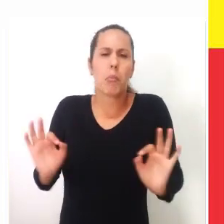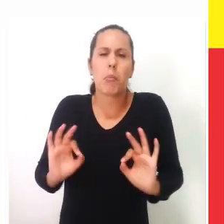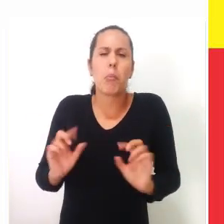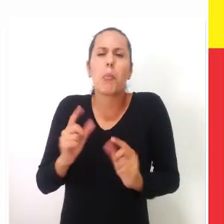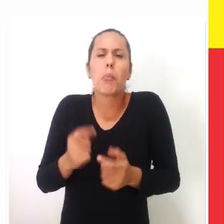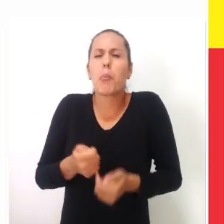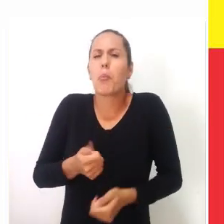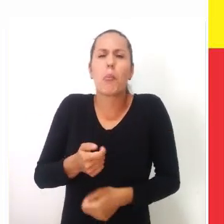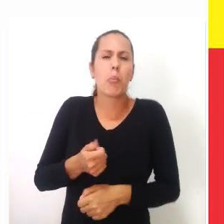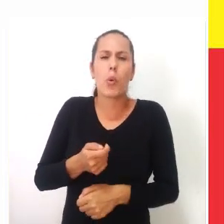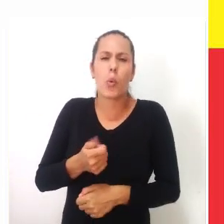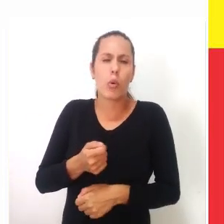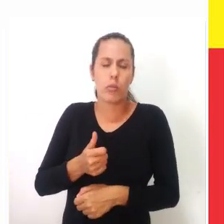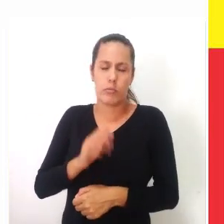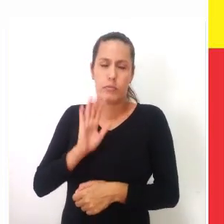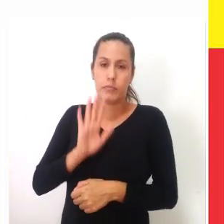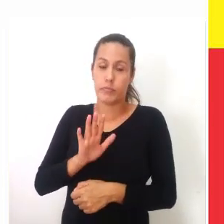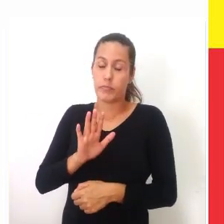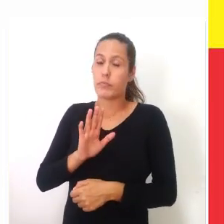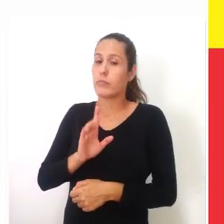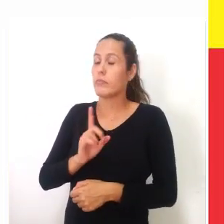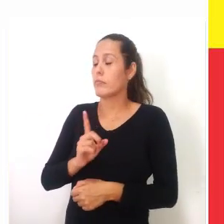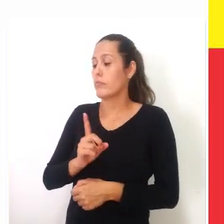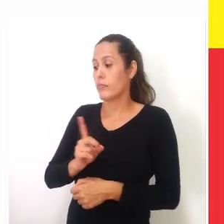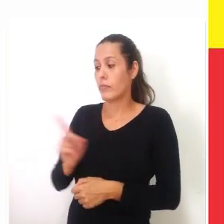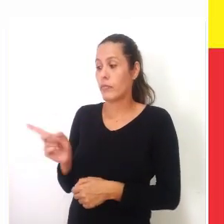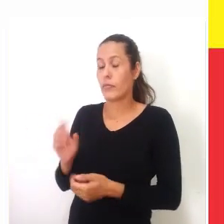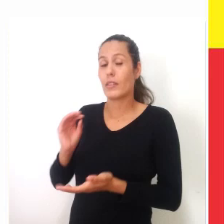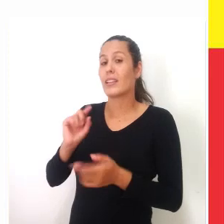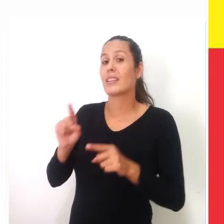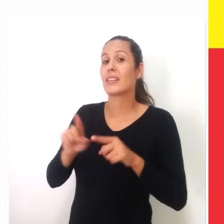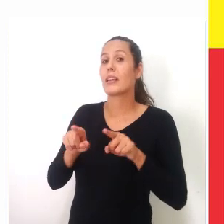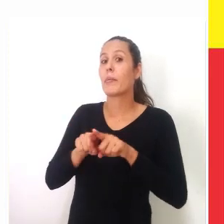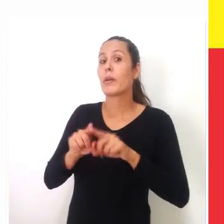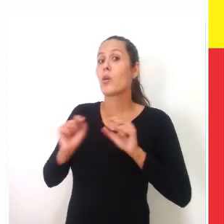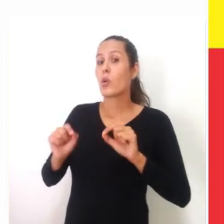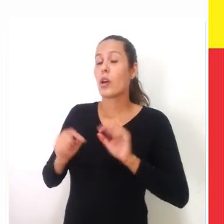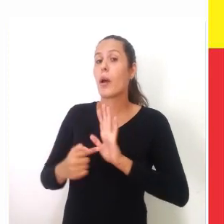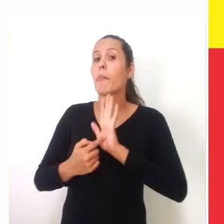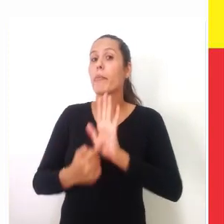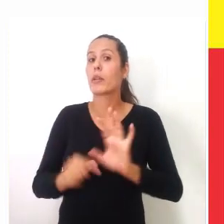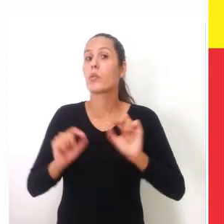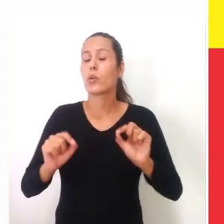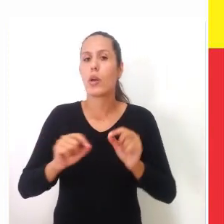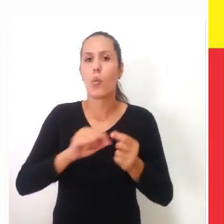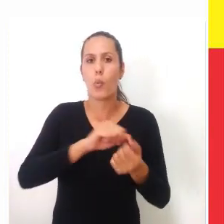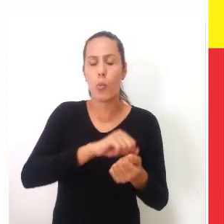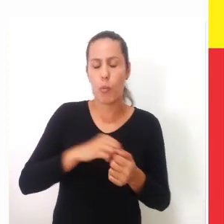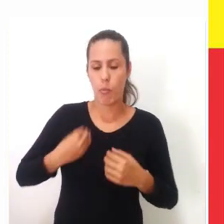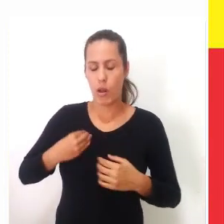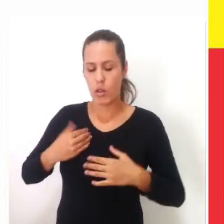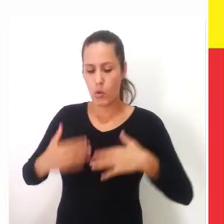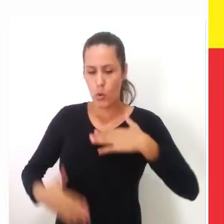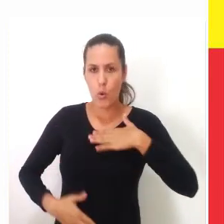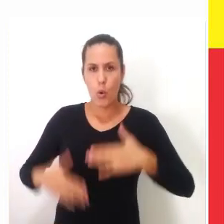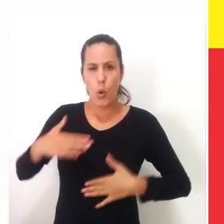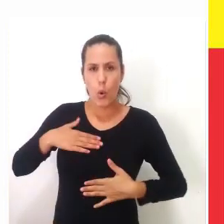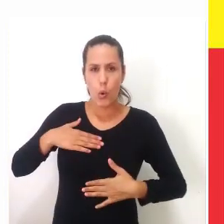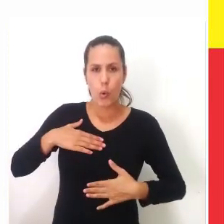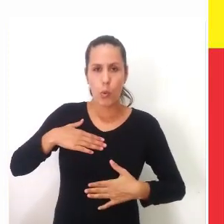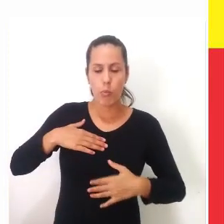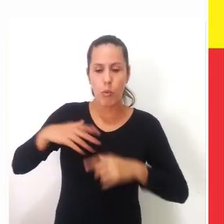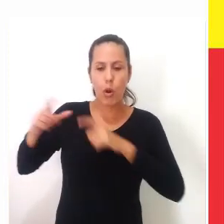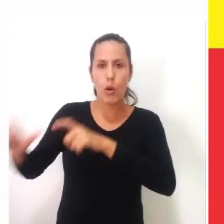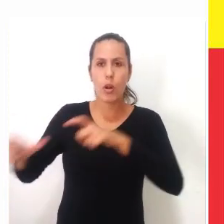só. Além disso, eles apresentaram uma adaptação